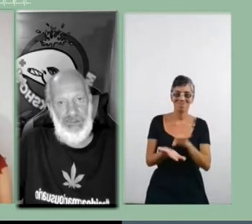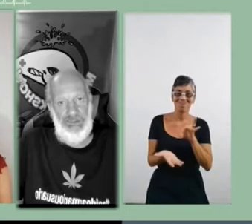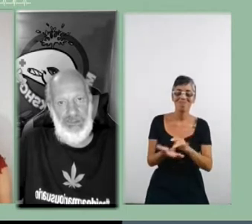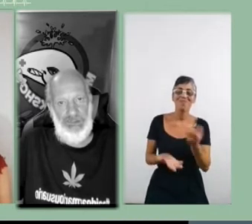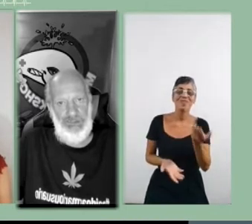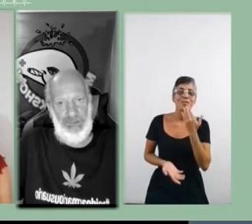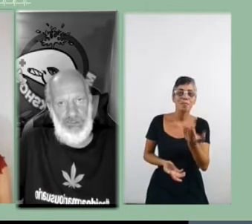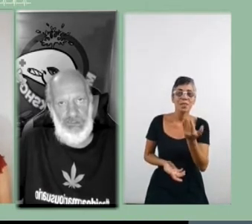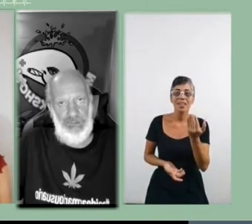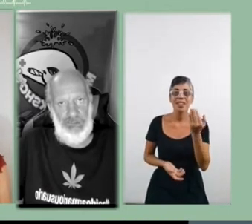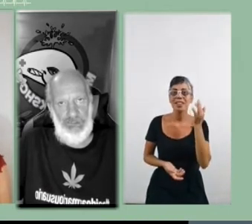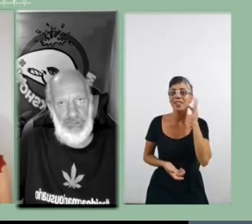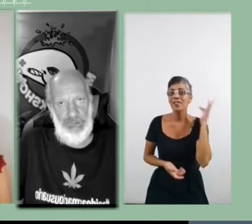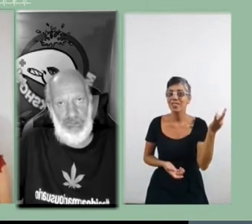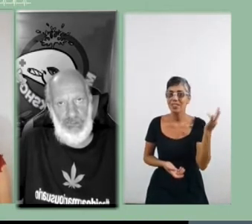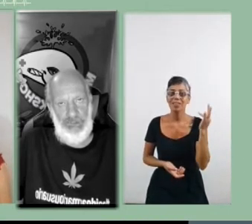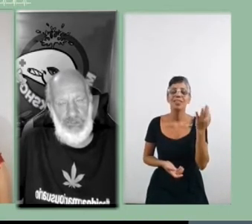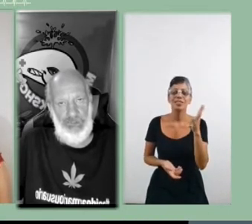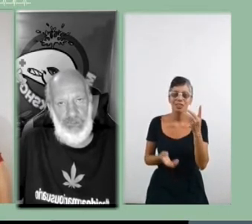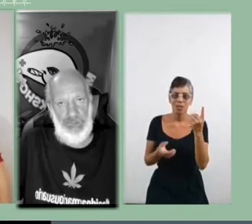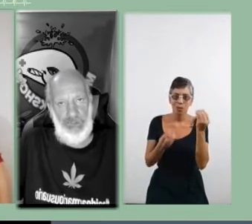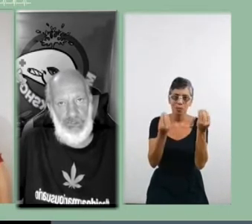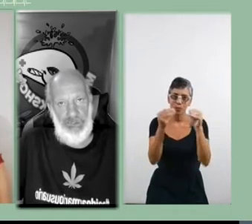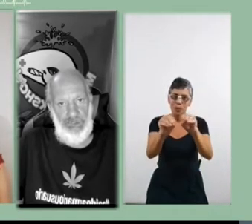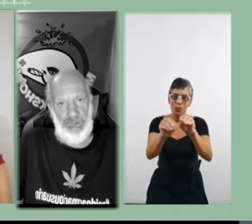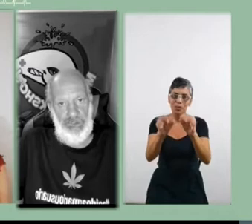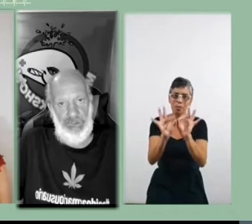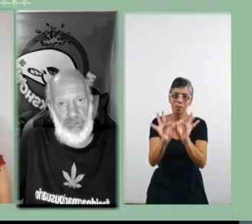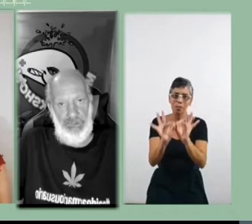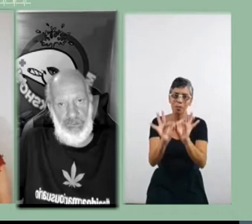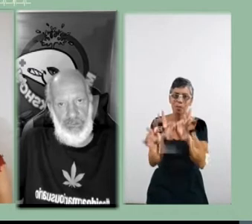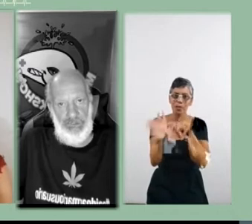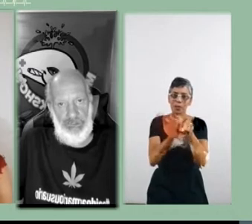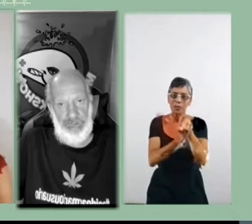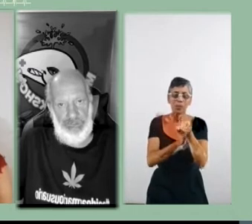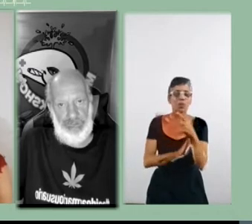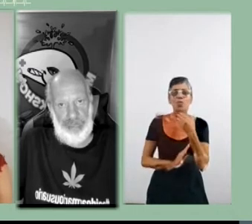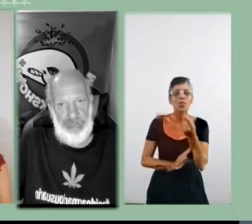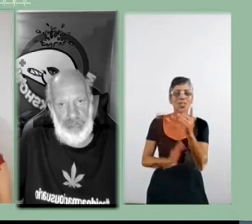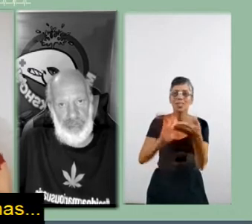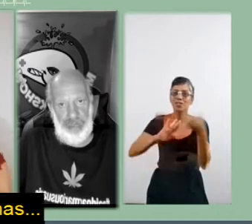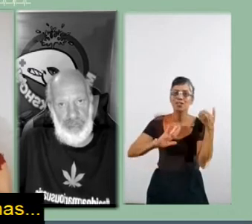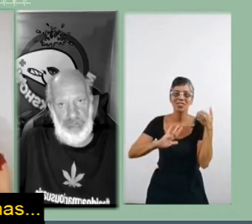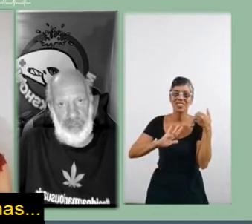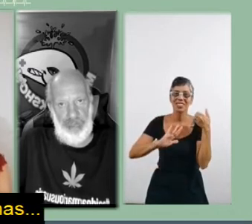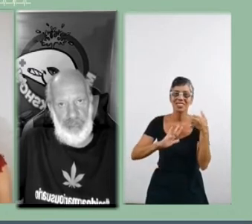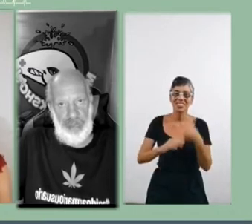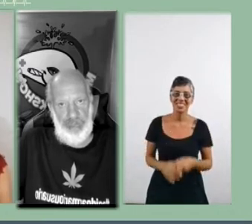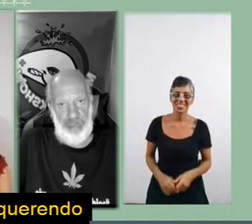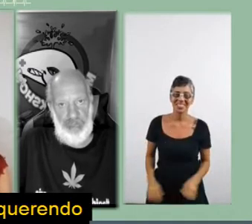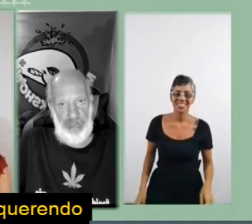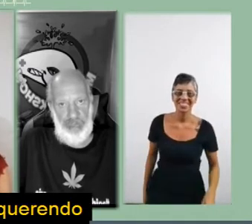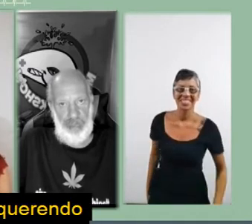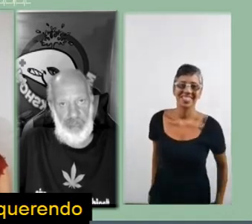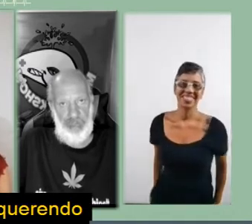coloquei a pergunta, não tô conseguindo tirar ela aqui do. Talvez esteja alguma coisa na tela do meu telefone. Mas